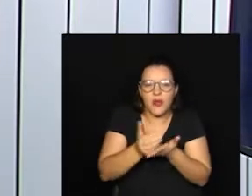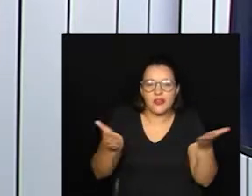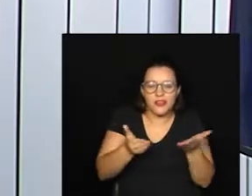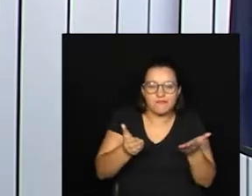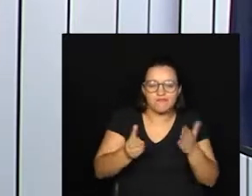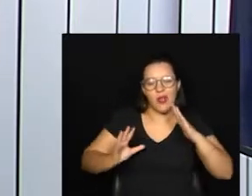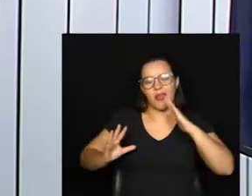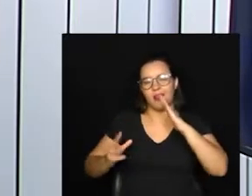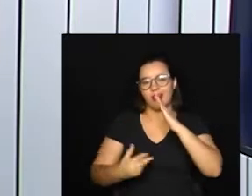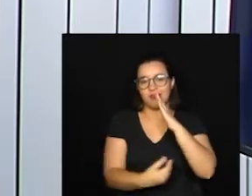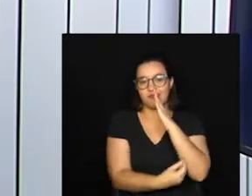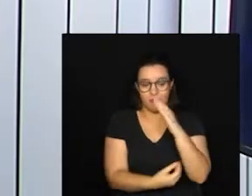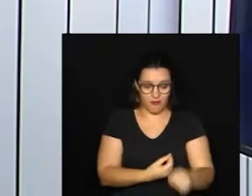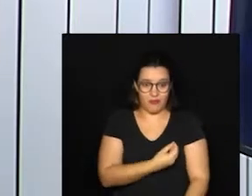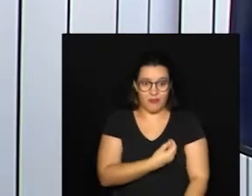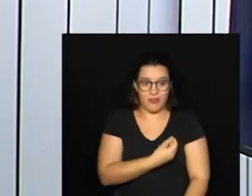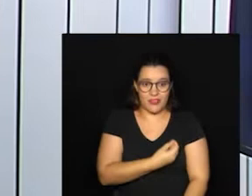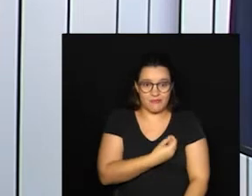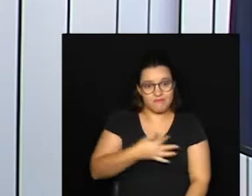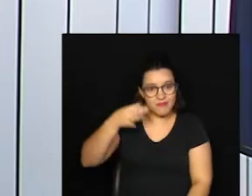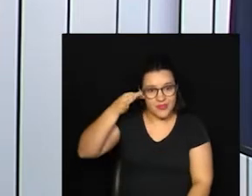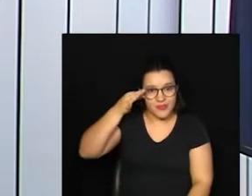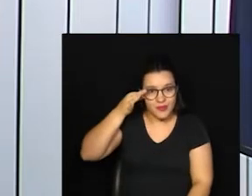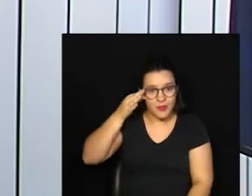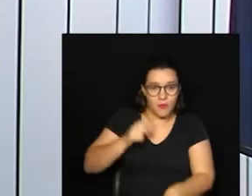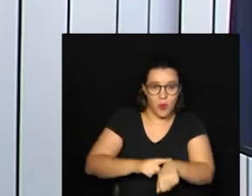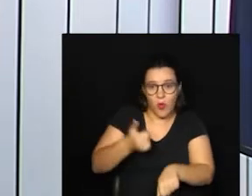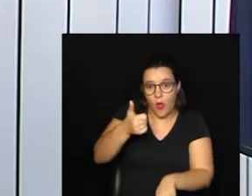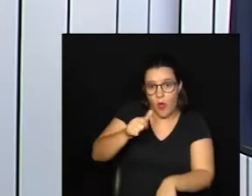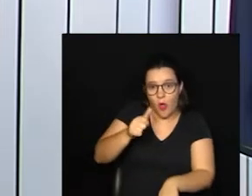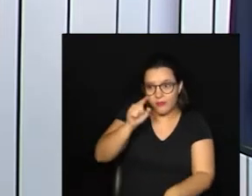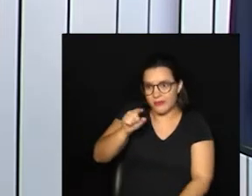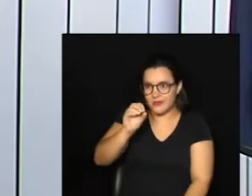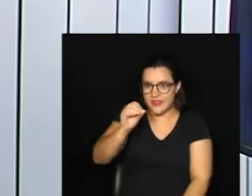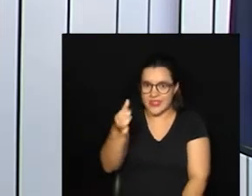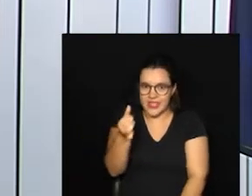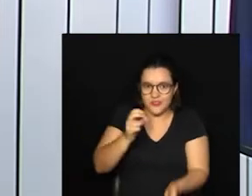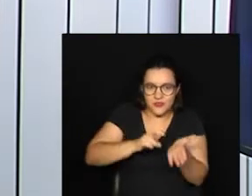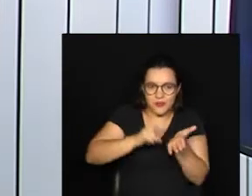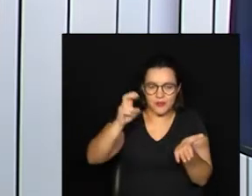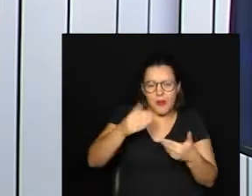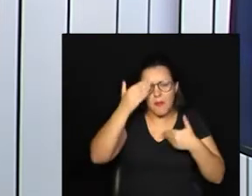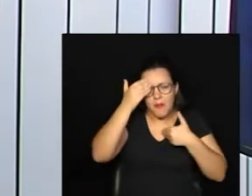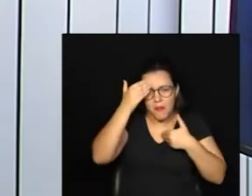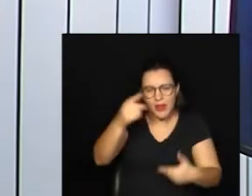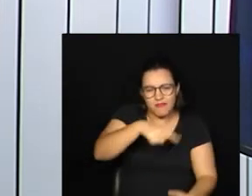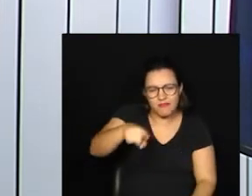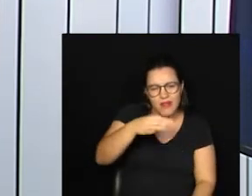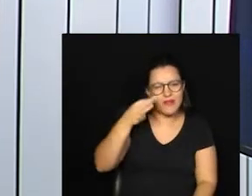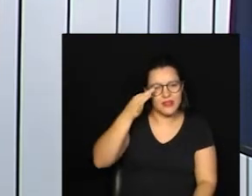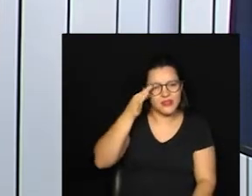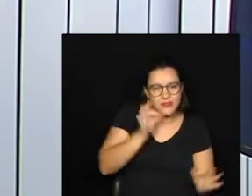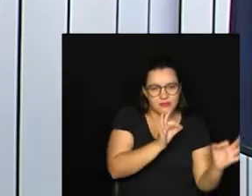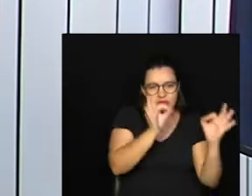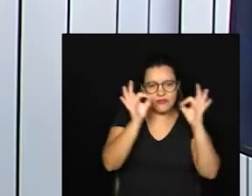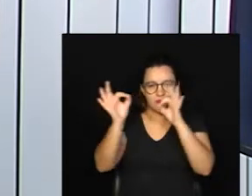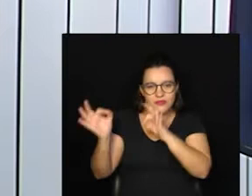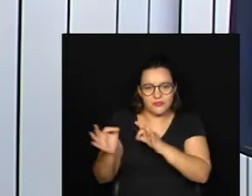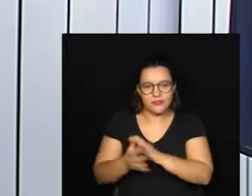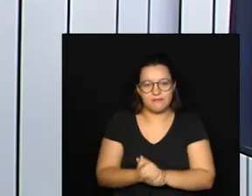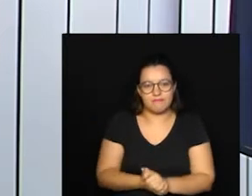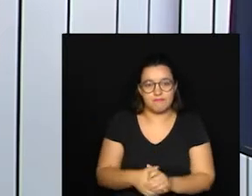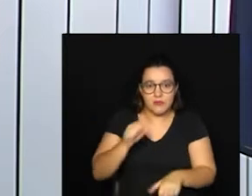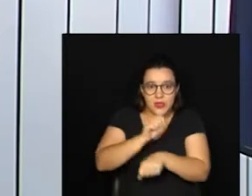Câmara Total ao vivo, 11 horas e 6 minutos. Muito obrigado pela sua companhia e audiência. E eu